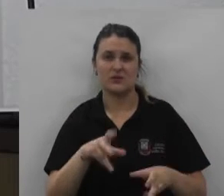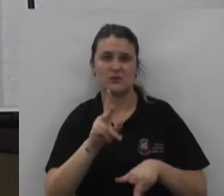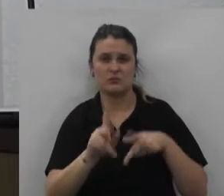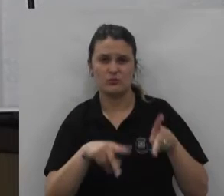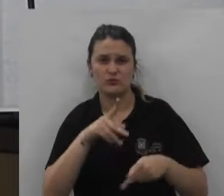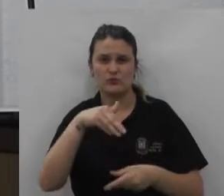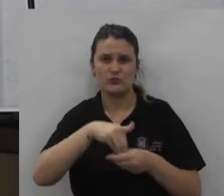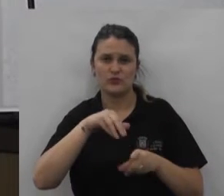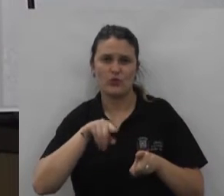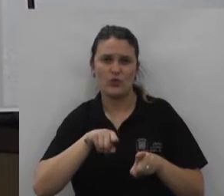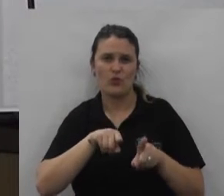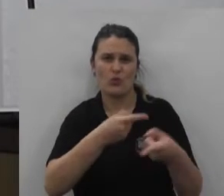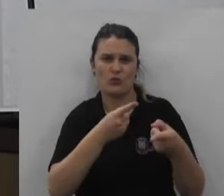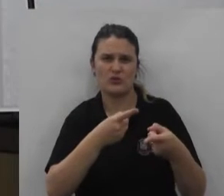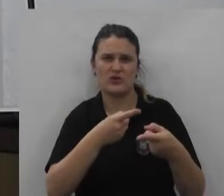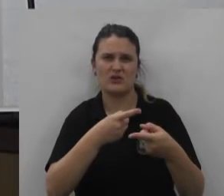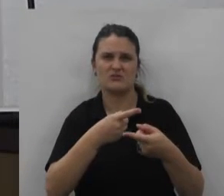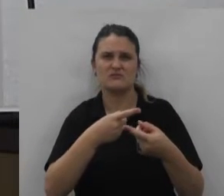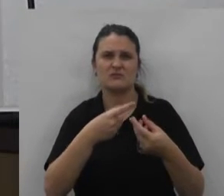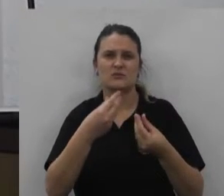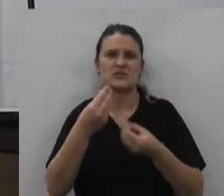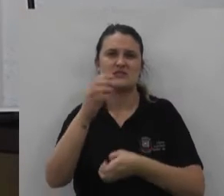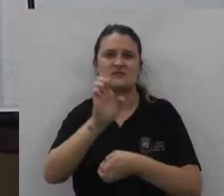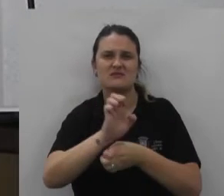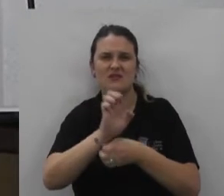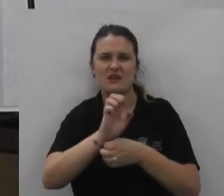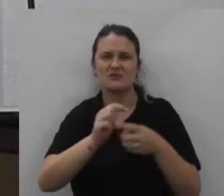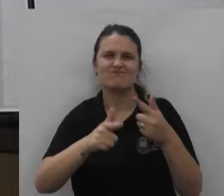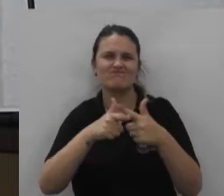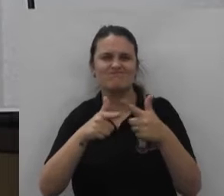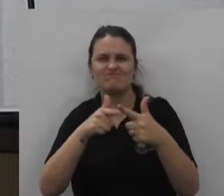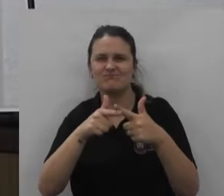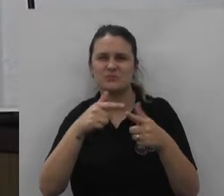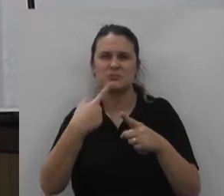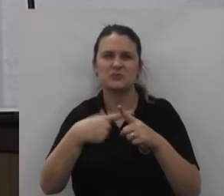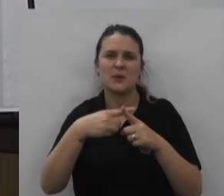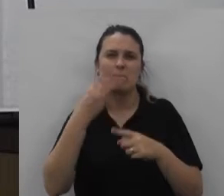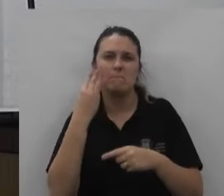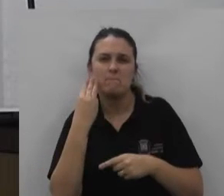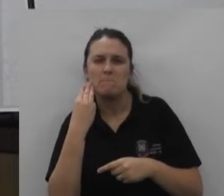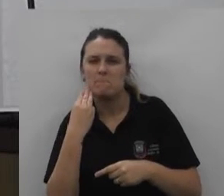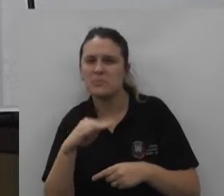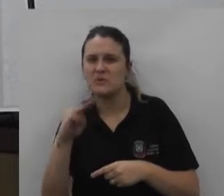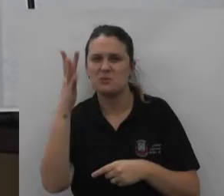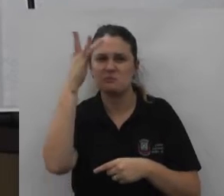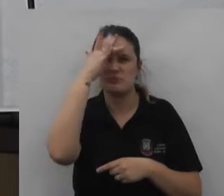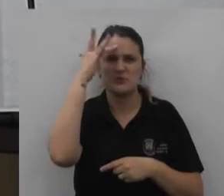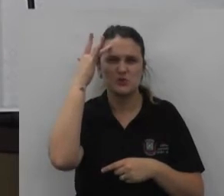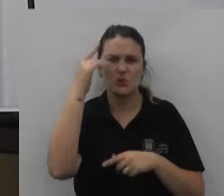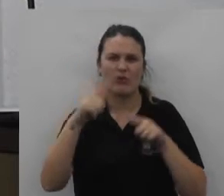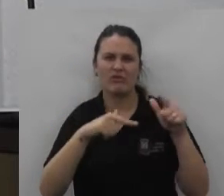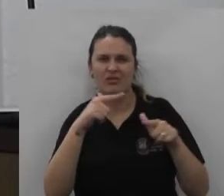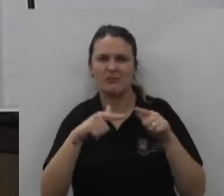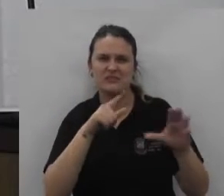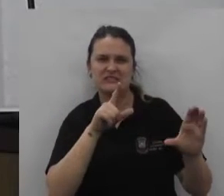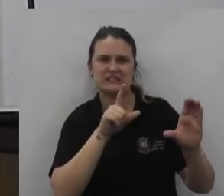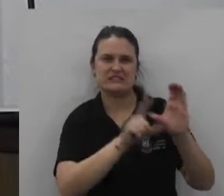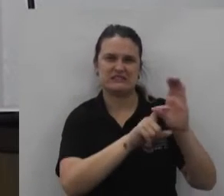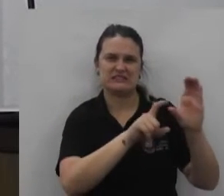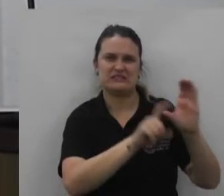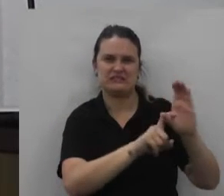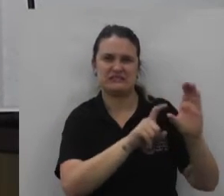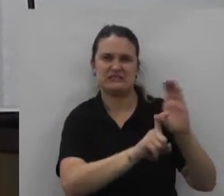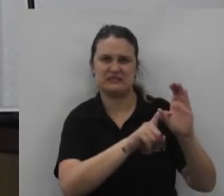O povo votou contra o aparelhamento do Estado, onde milhares de pessoas em cargos comissionados federais